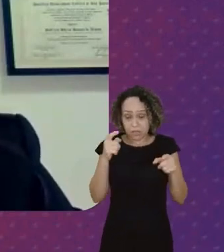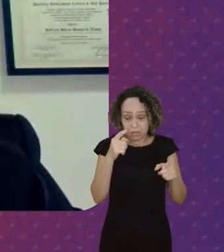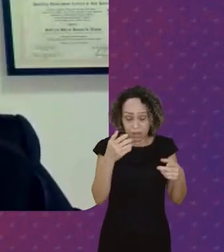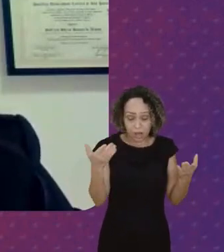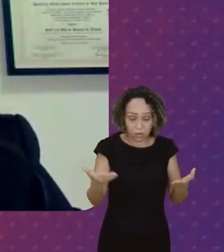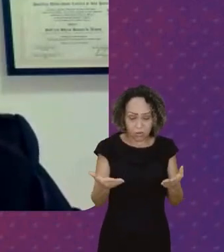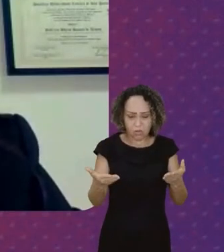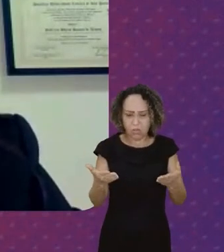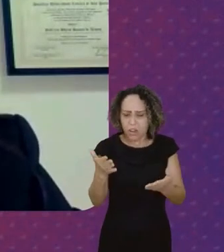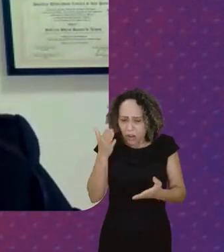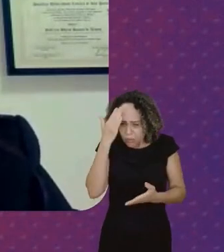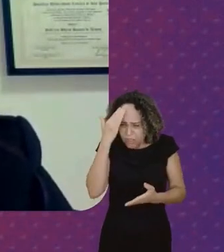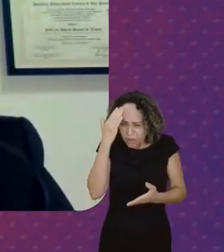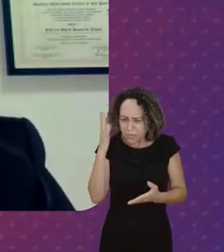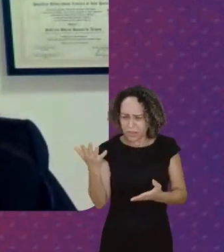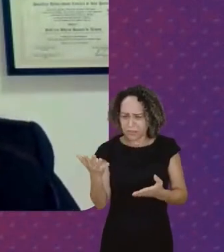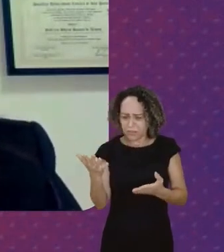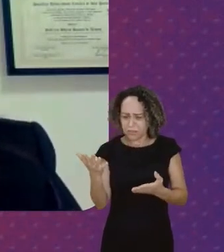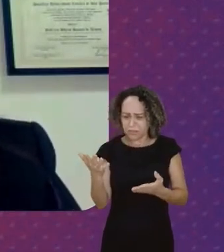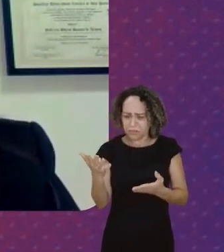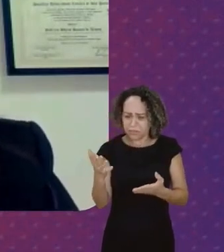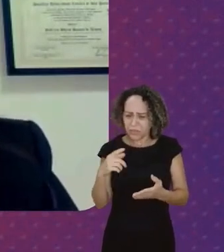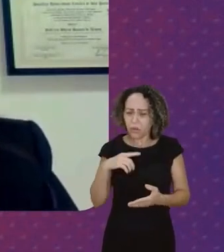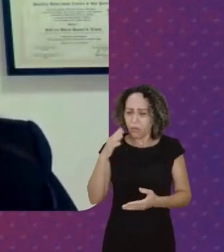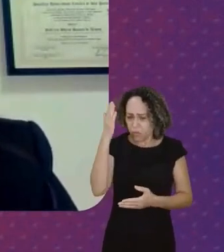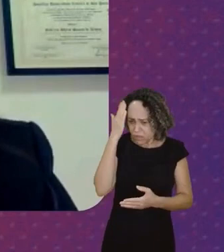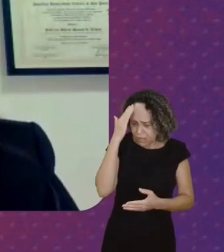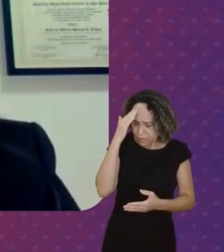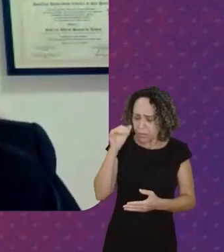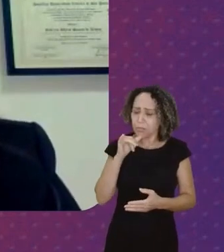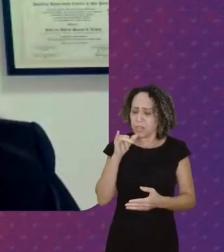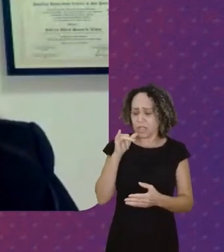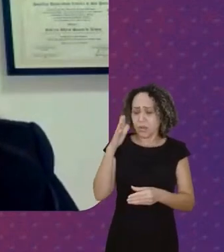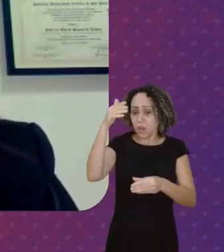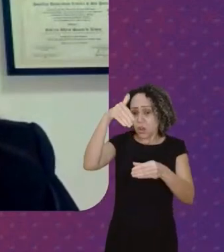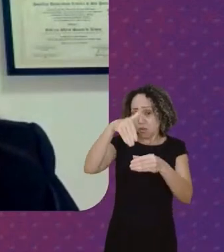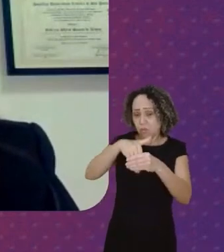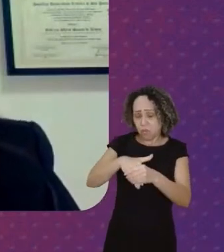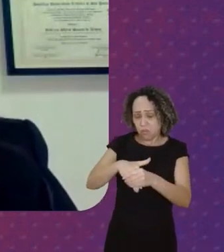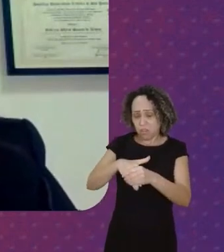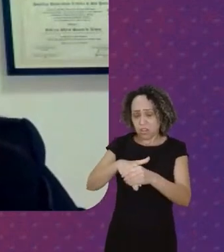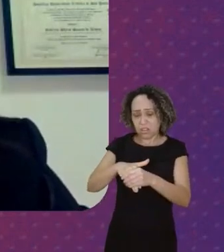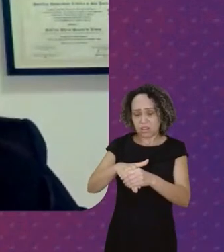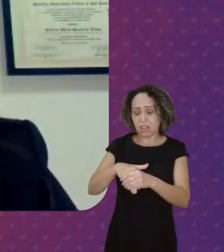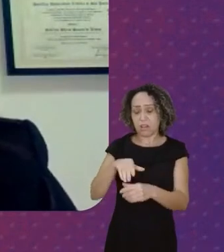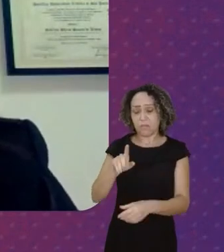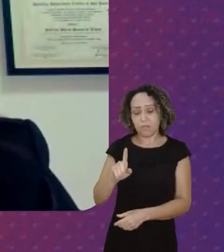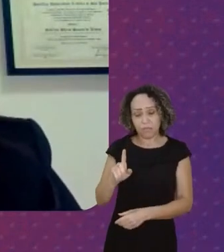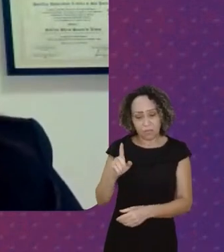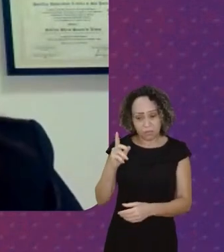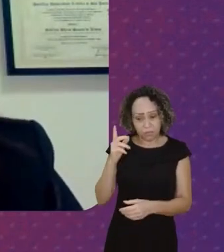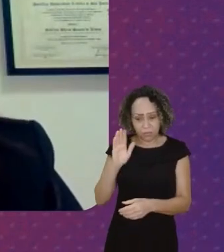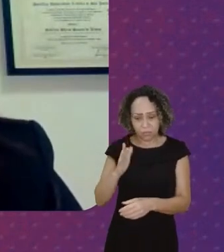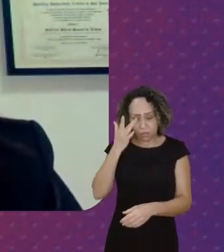candidatos do mesmo partido. O meu voto não vai ser aproveitado por candidatos de partidos distintos.